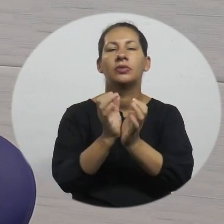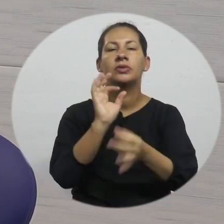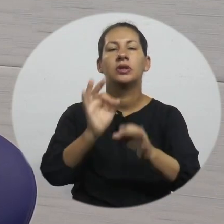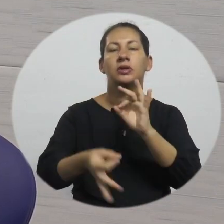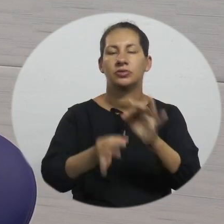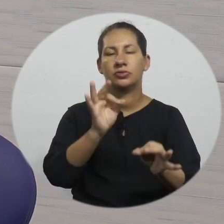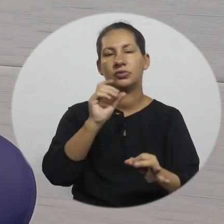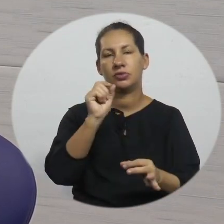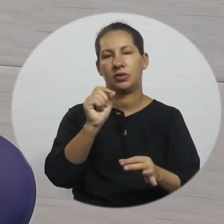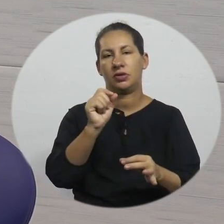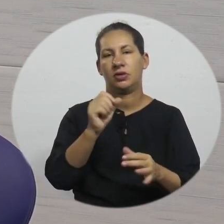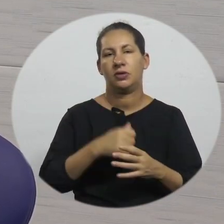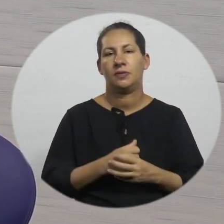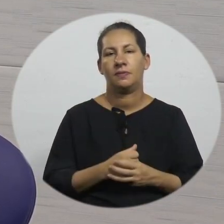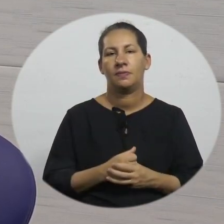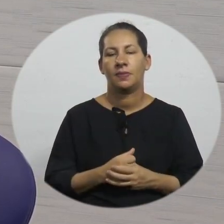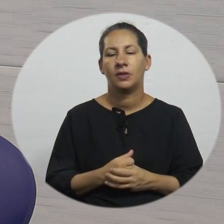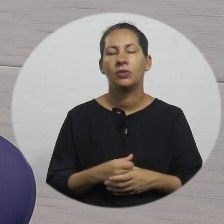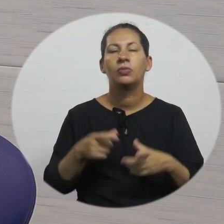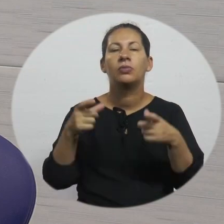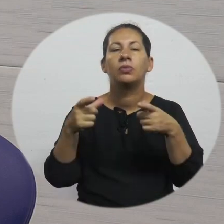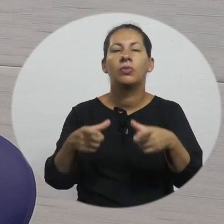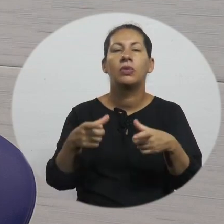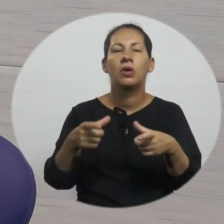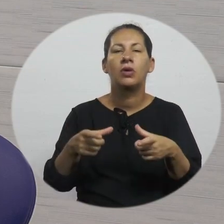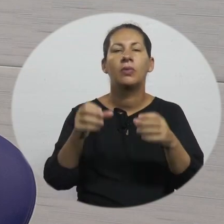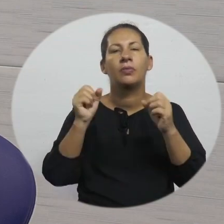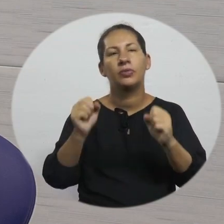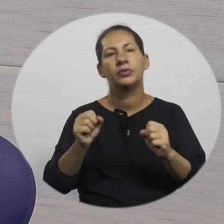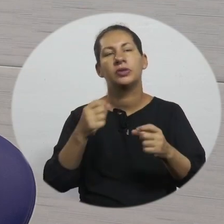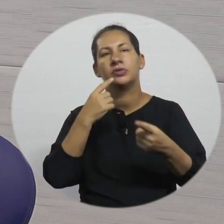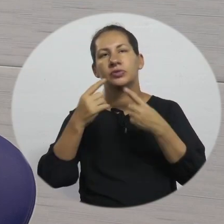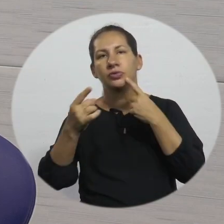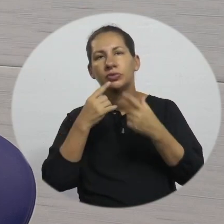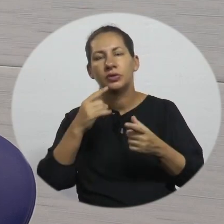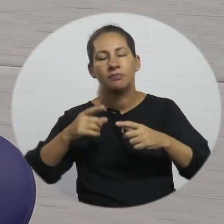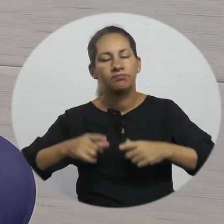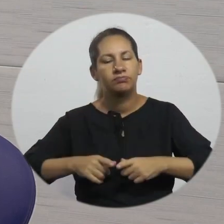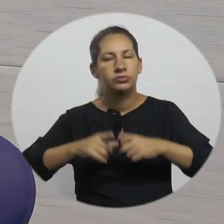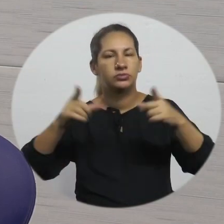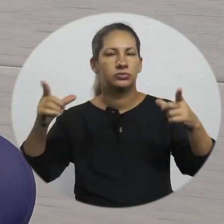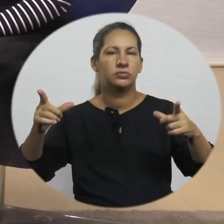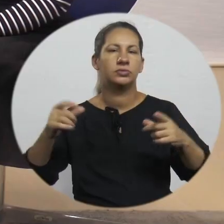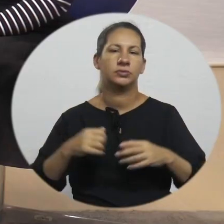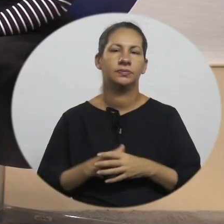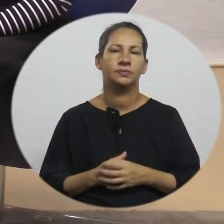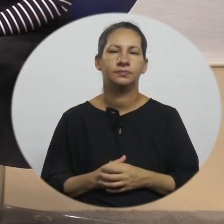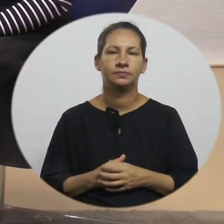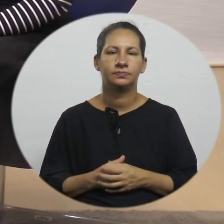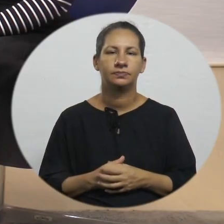Comitê Gestor de Eleições, que é justamente um local onde se pode discutir de forma ampla